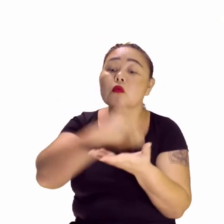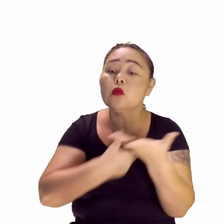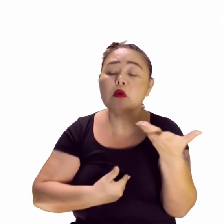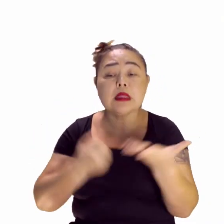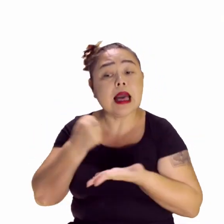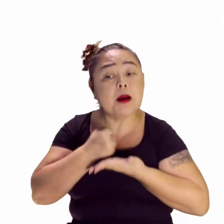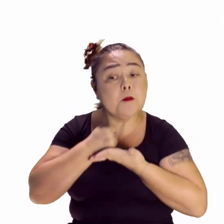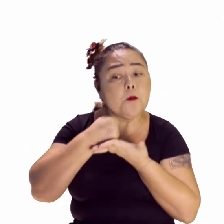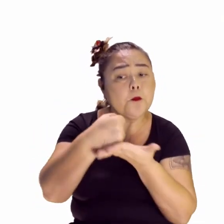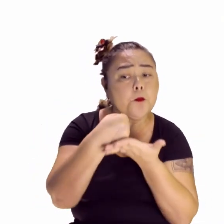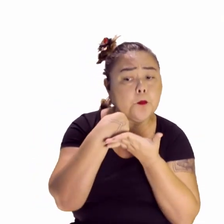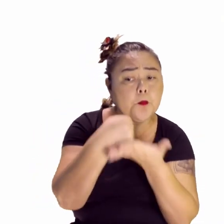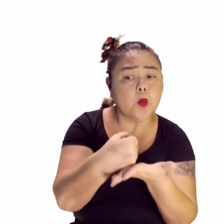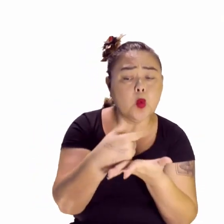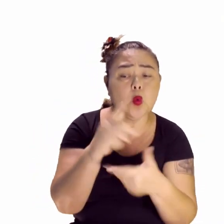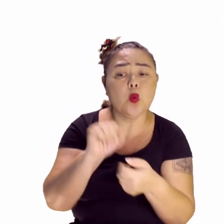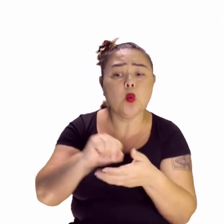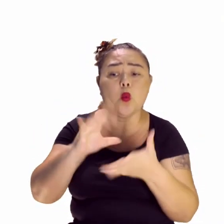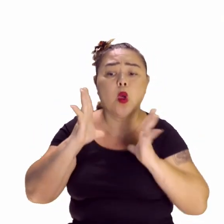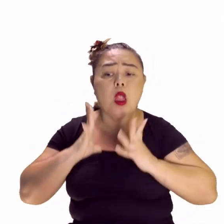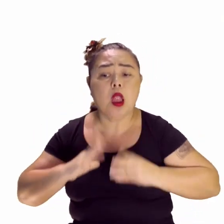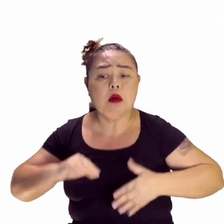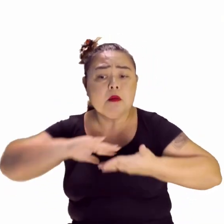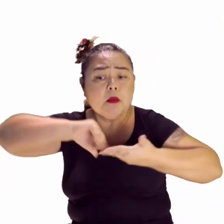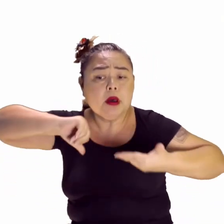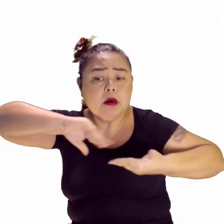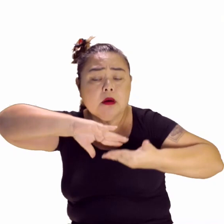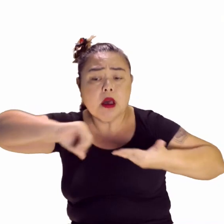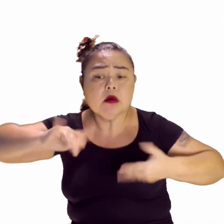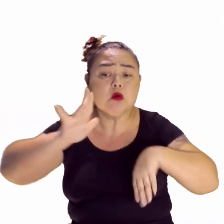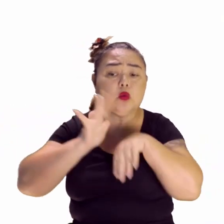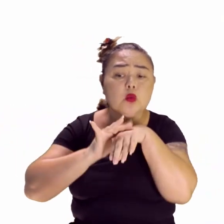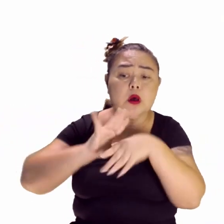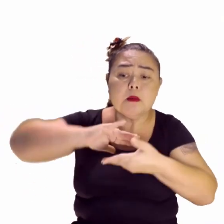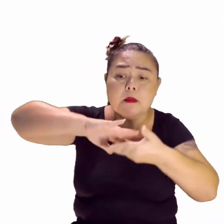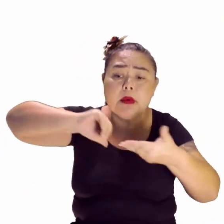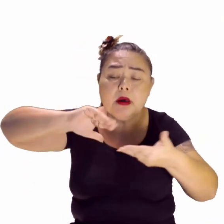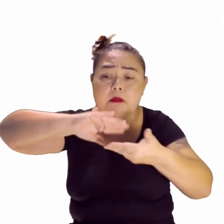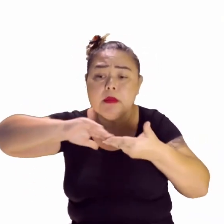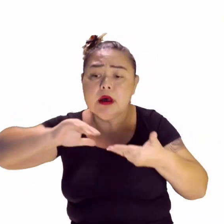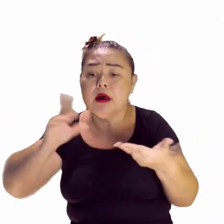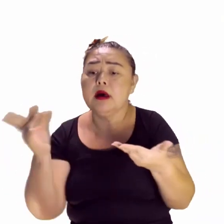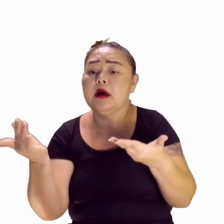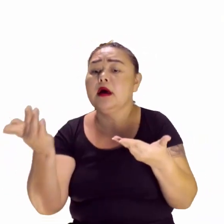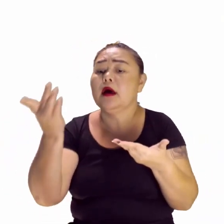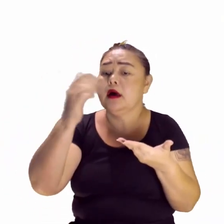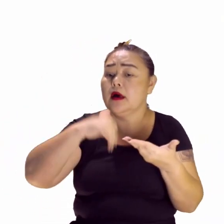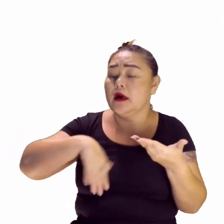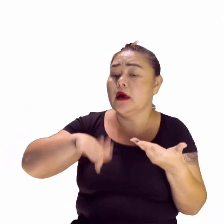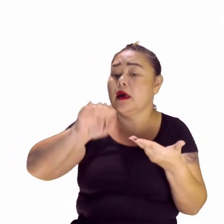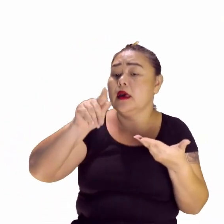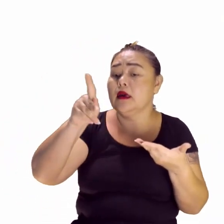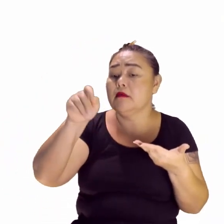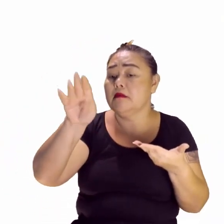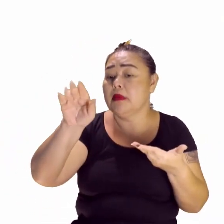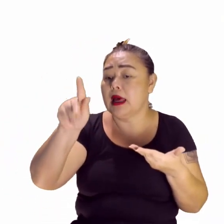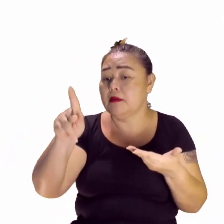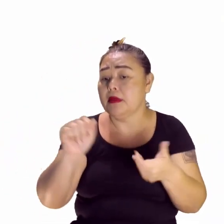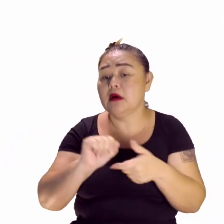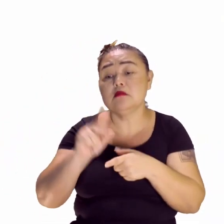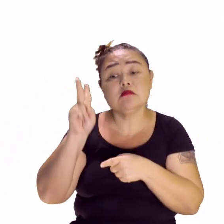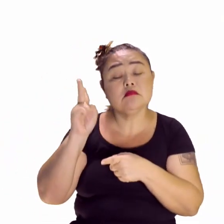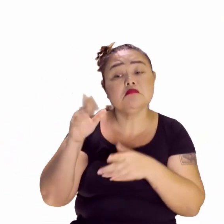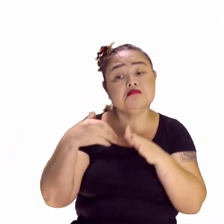um café livre de doenças pragas pragas Embrapa Embrapa é isso